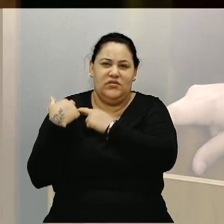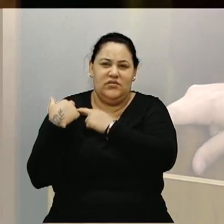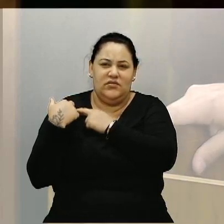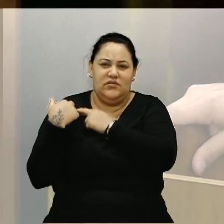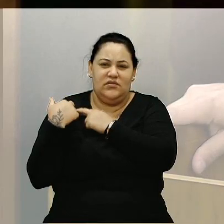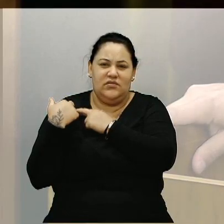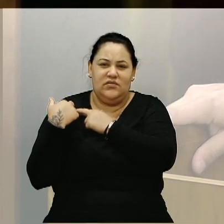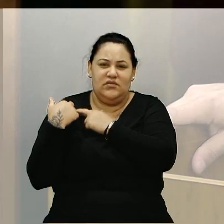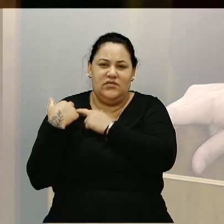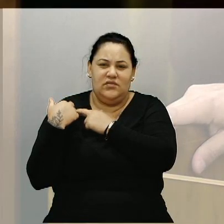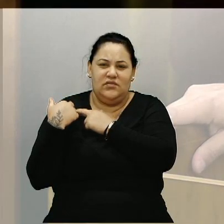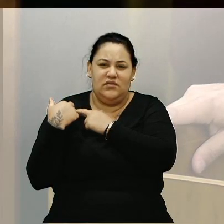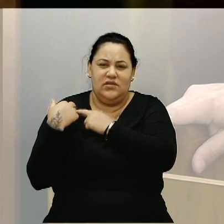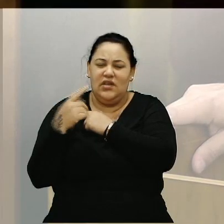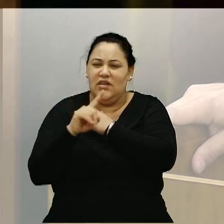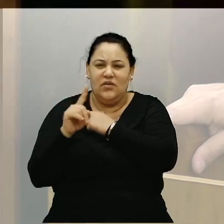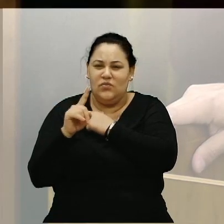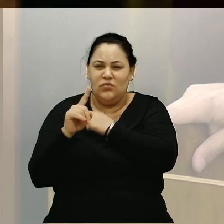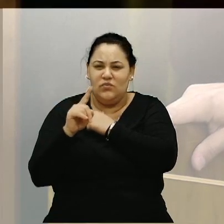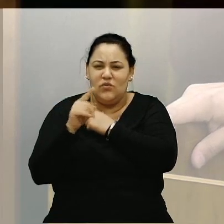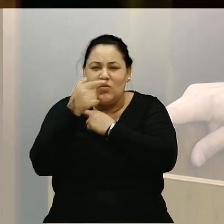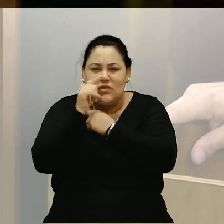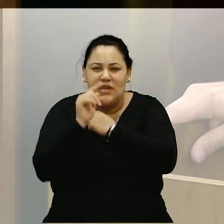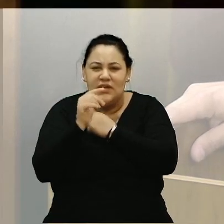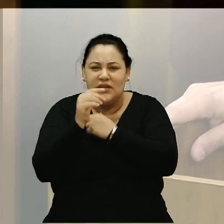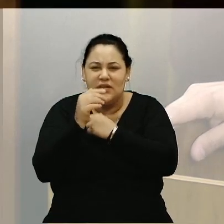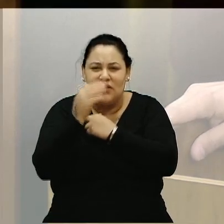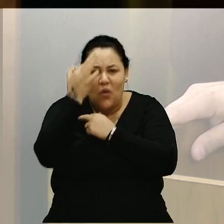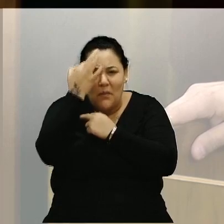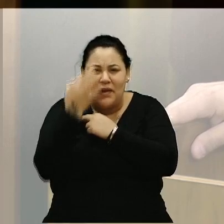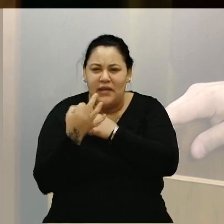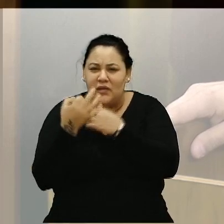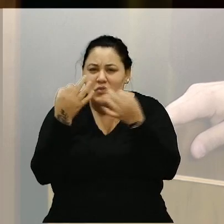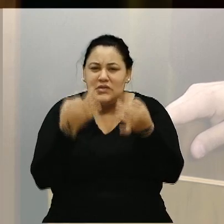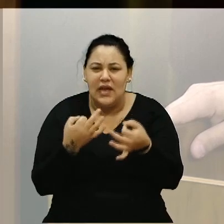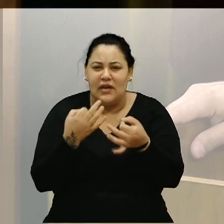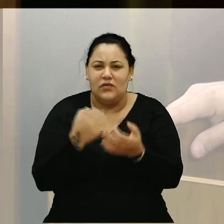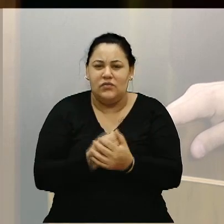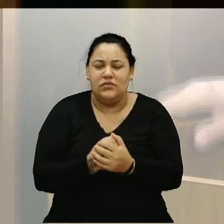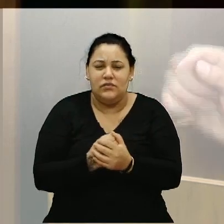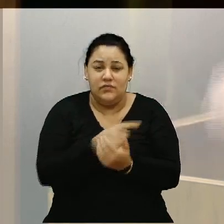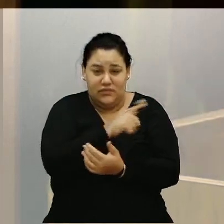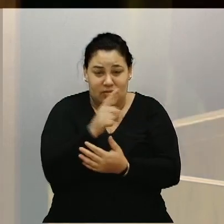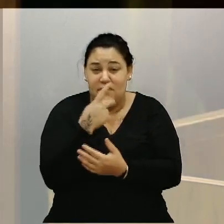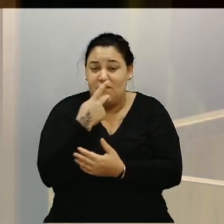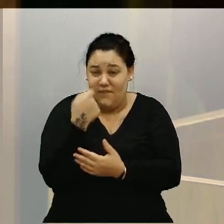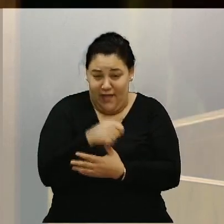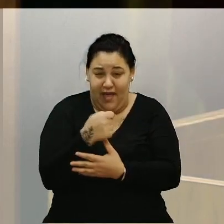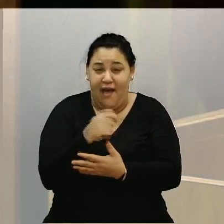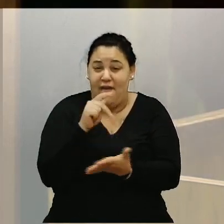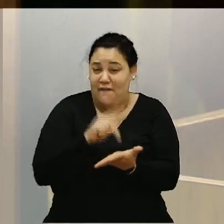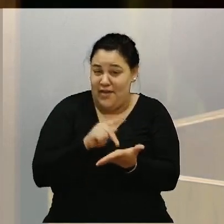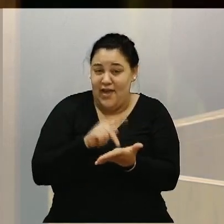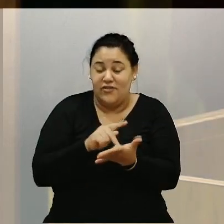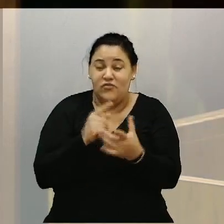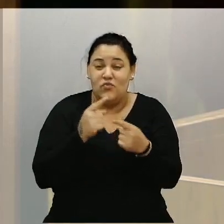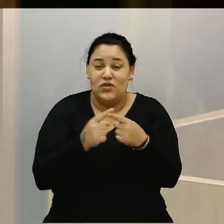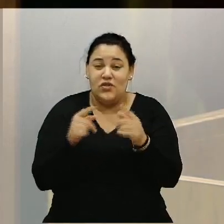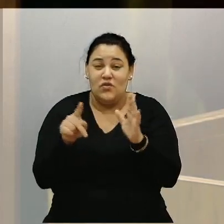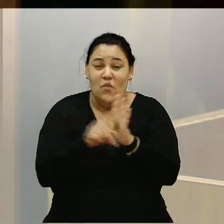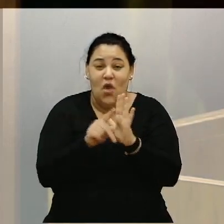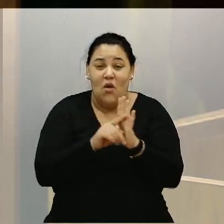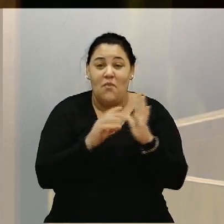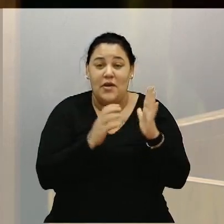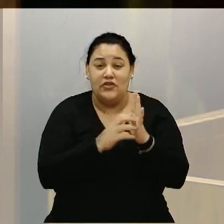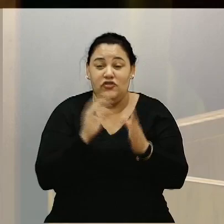Incoerentes a esse ponto? Sejam honestos e sinceros. Porque dos seus partidos